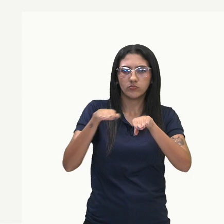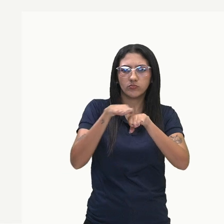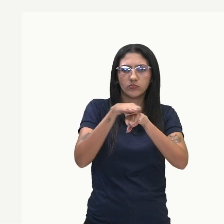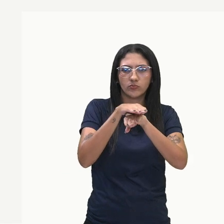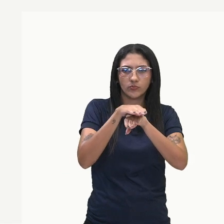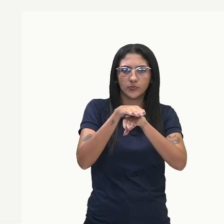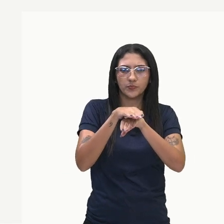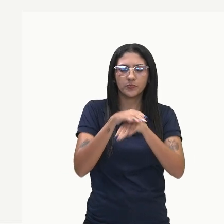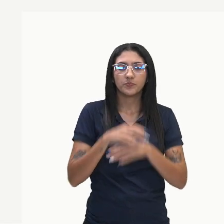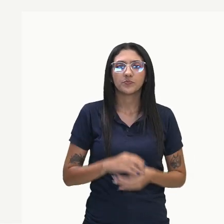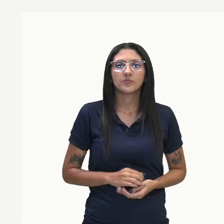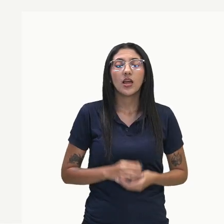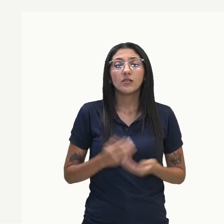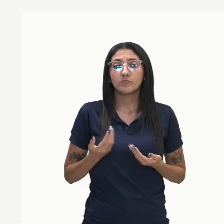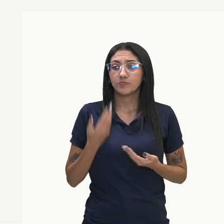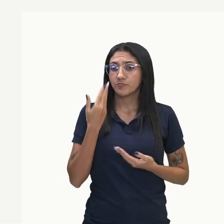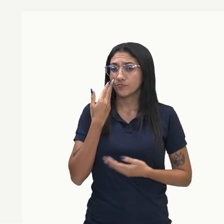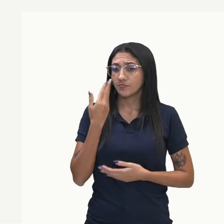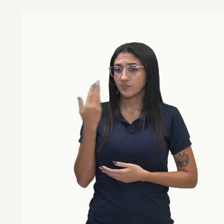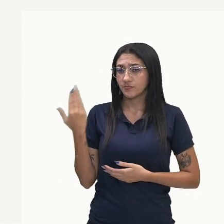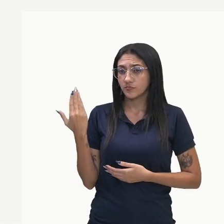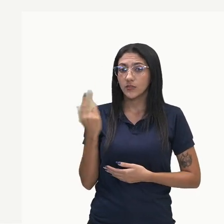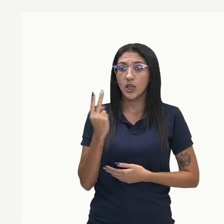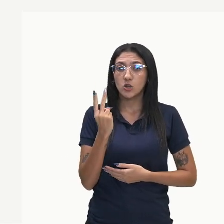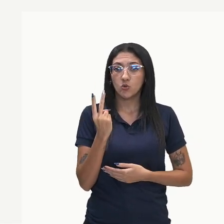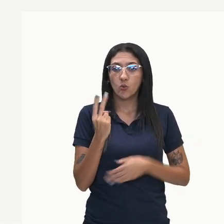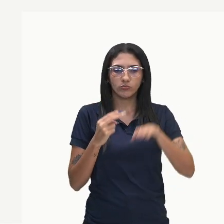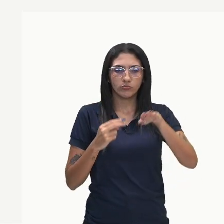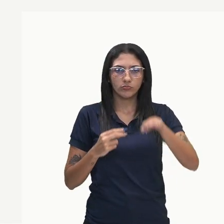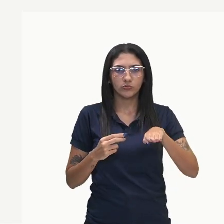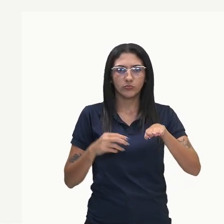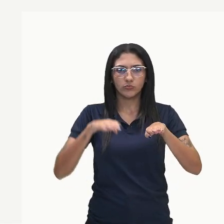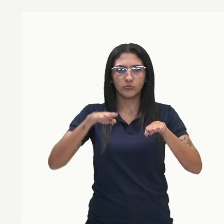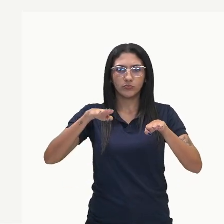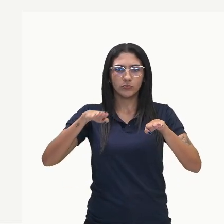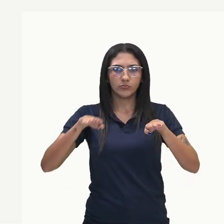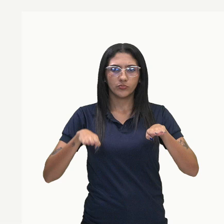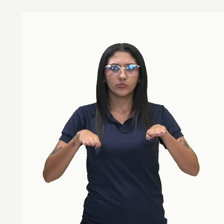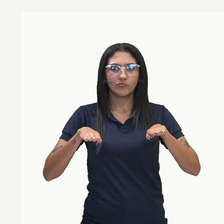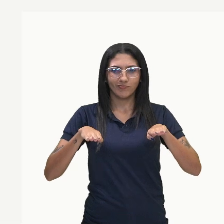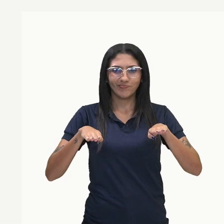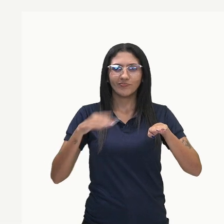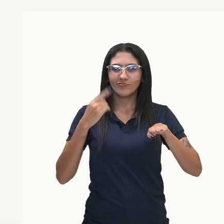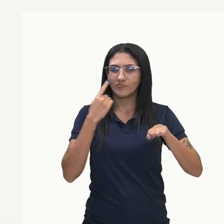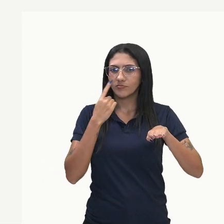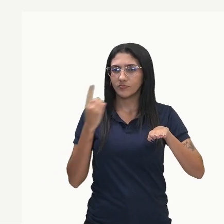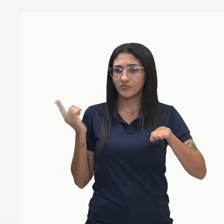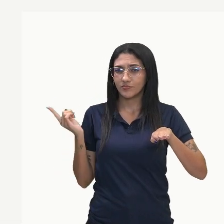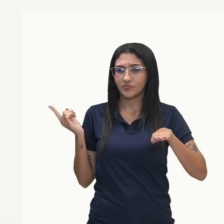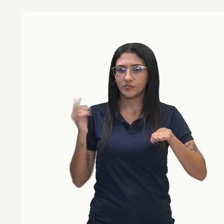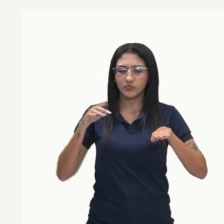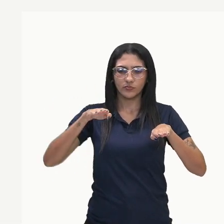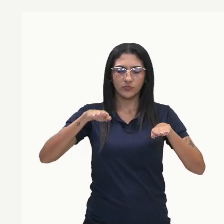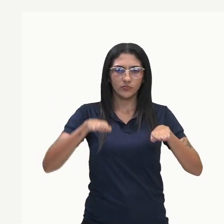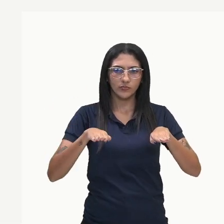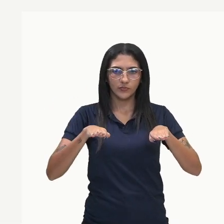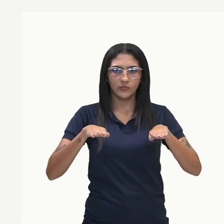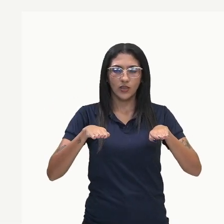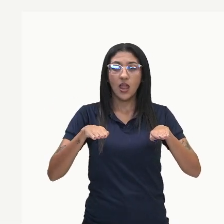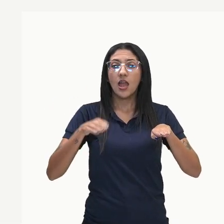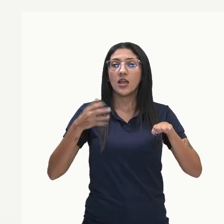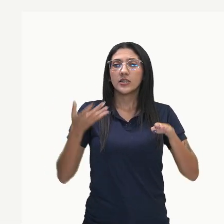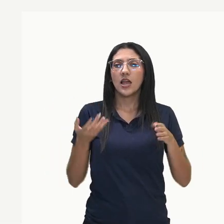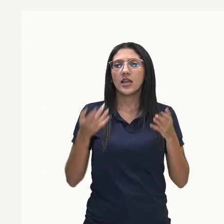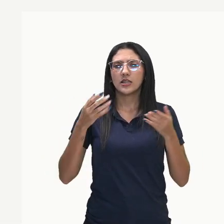né? Então, observe aqui que a gente tem duas placas, ó, vamos imaginar aqui placa 1, placa 2. Nesse processo onde